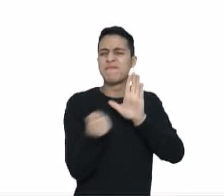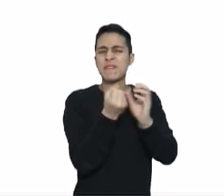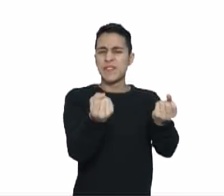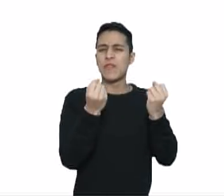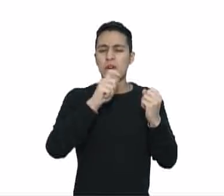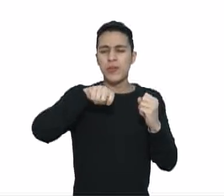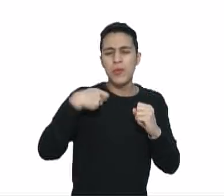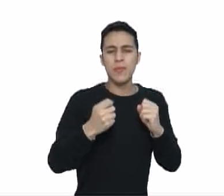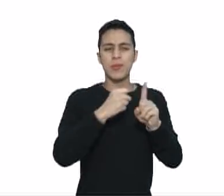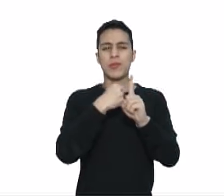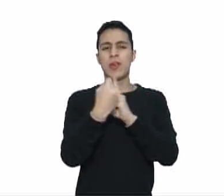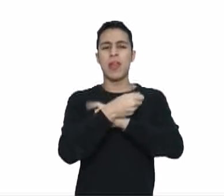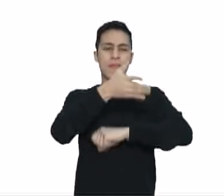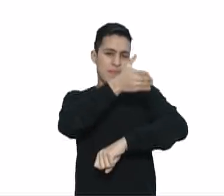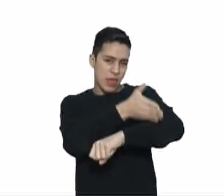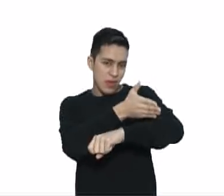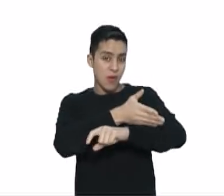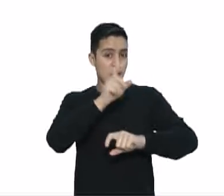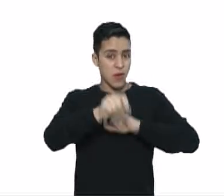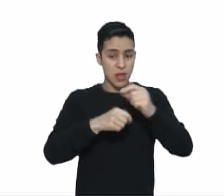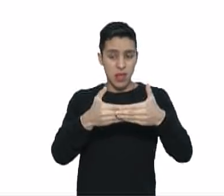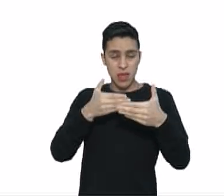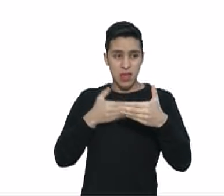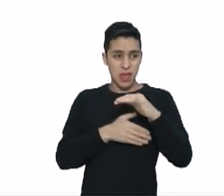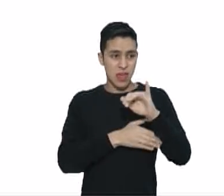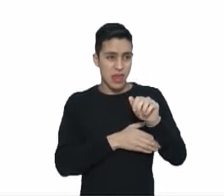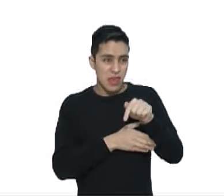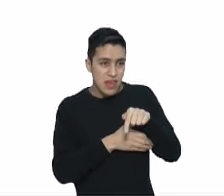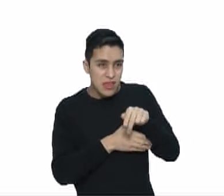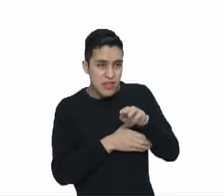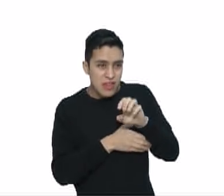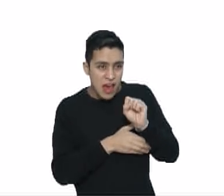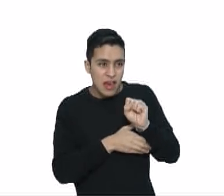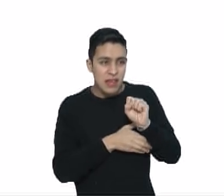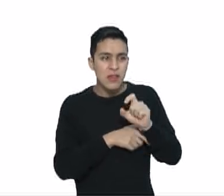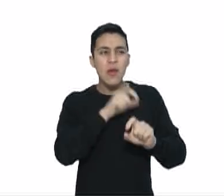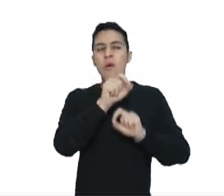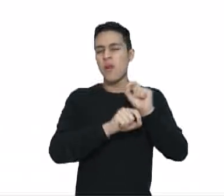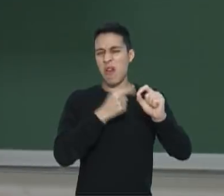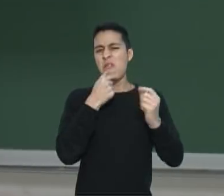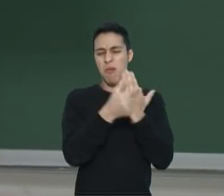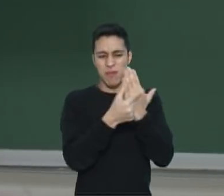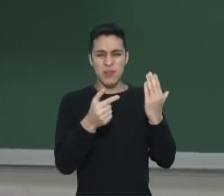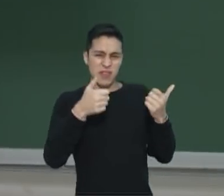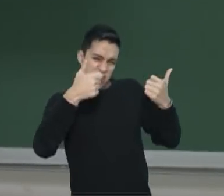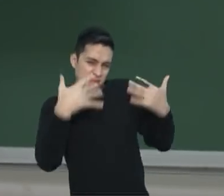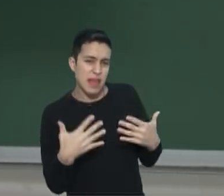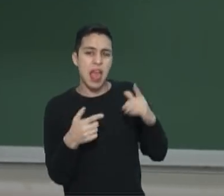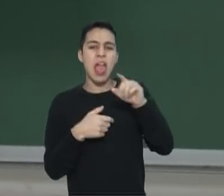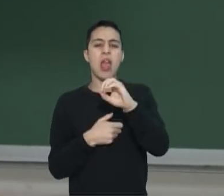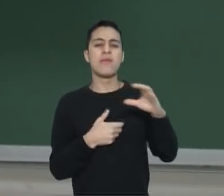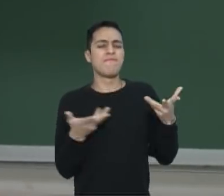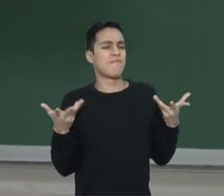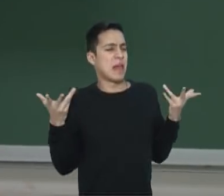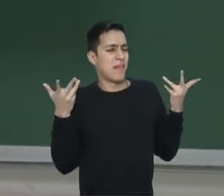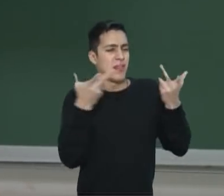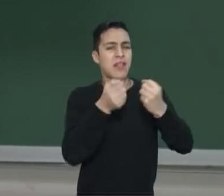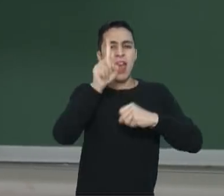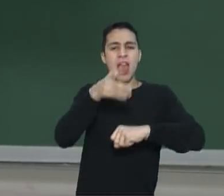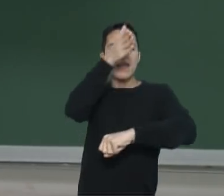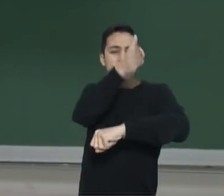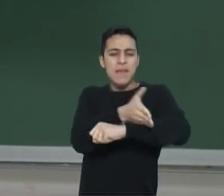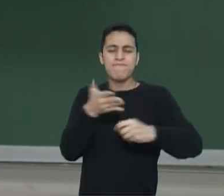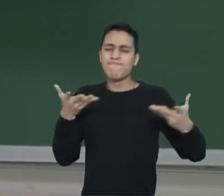sociedade medieval, né? Que até o Jacques Le Goff chama de o Ocidente maravilhoso, né? A Idade Média